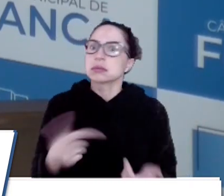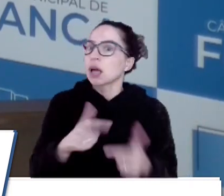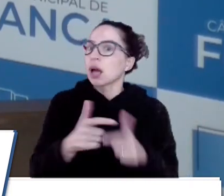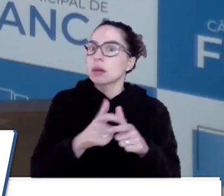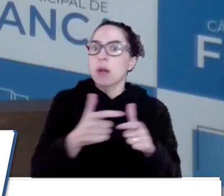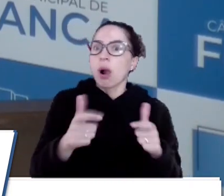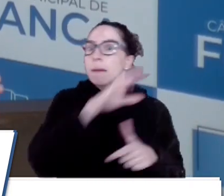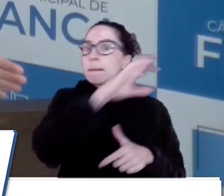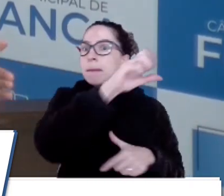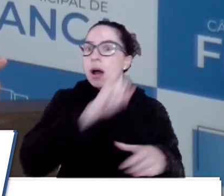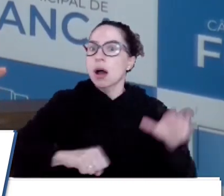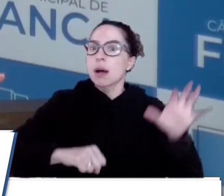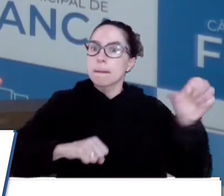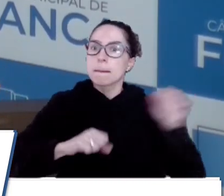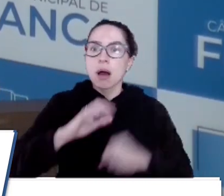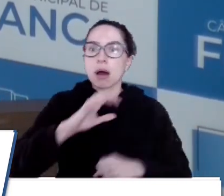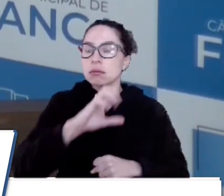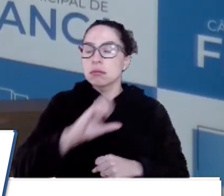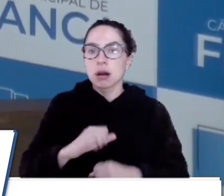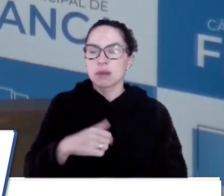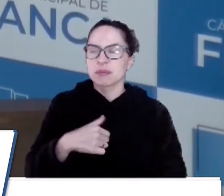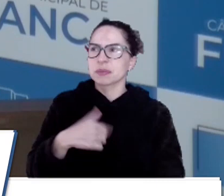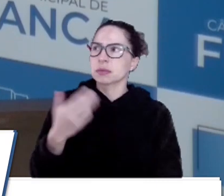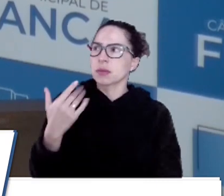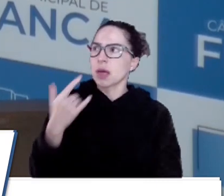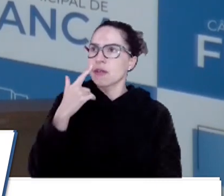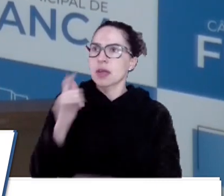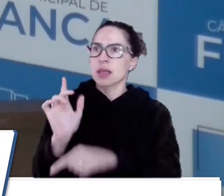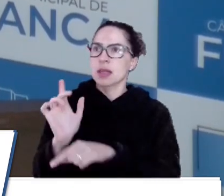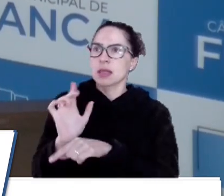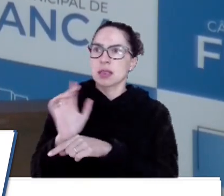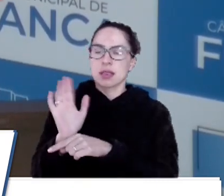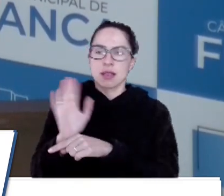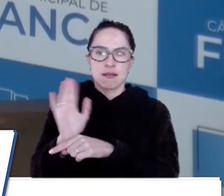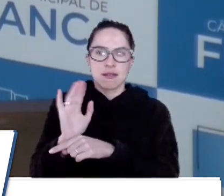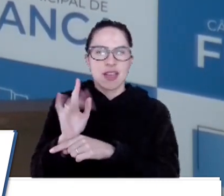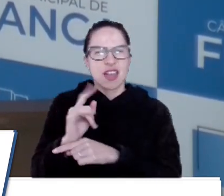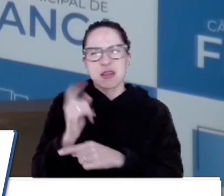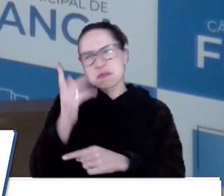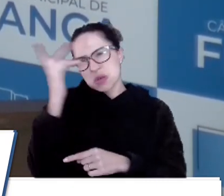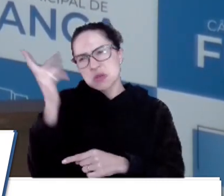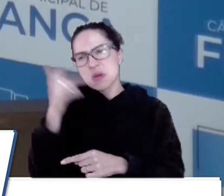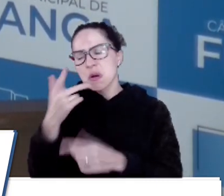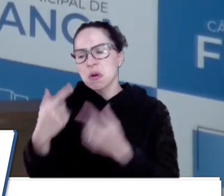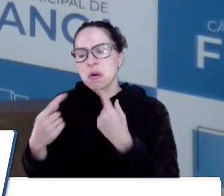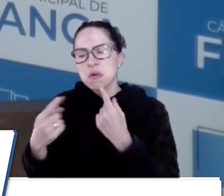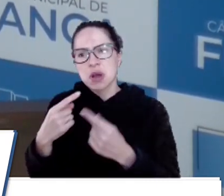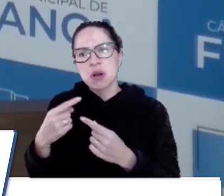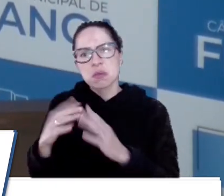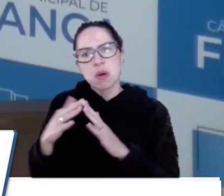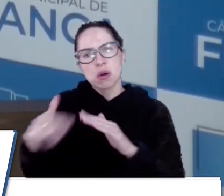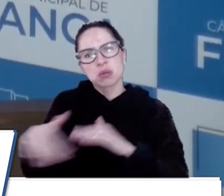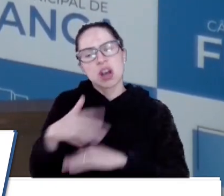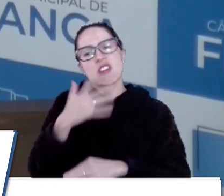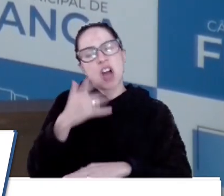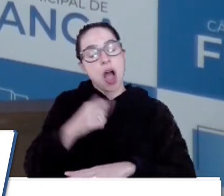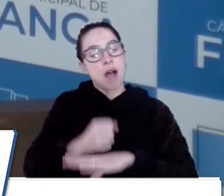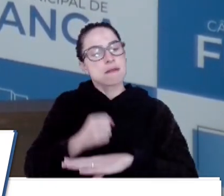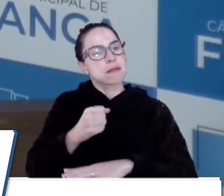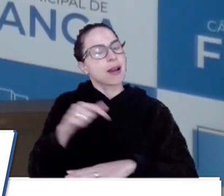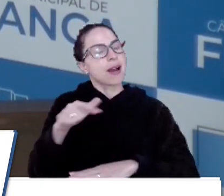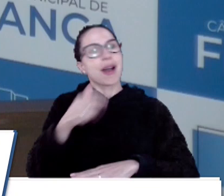cá. Esses dias eu vi uma reportagem, alguém conversando com um morador de rua, ele falou assim, não, Franca é o Jardim do